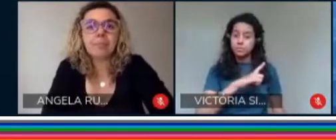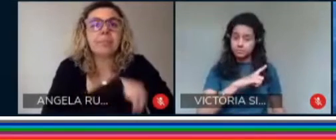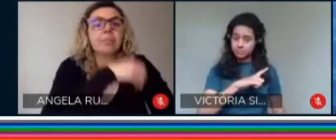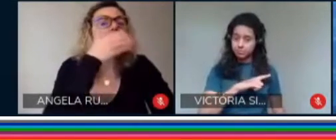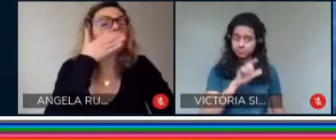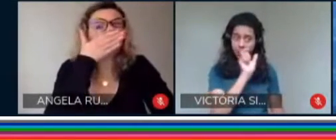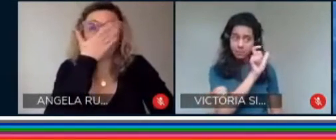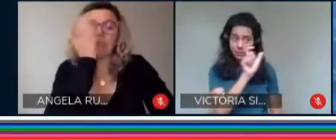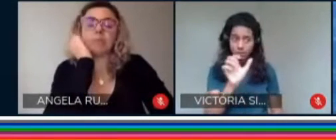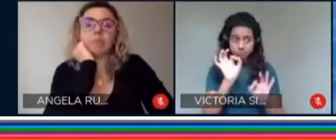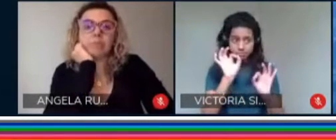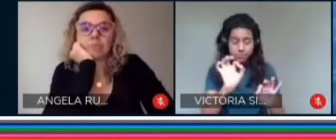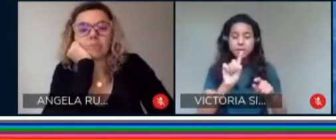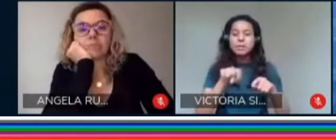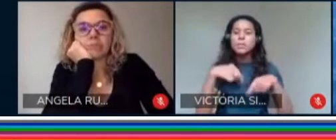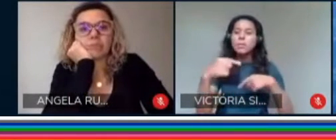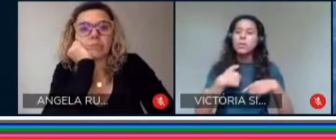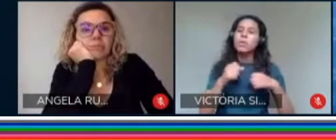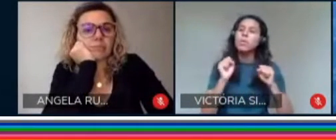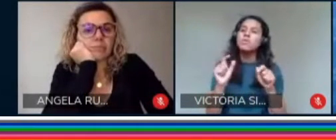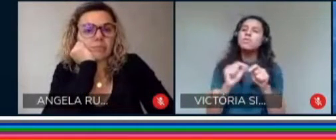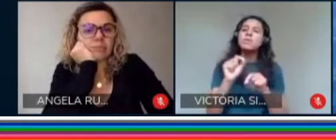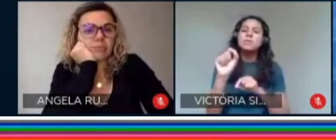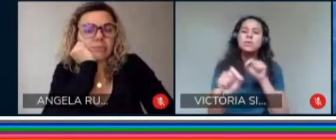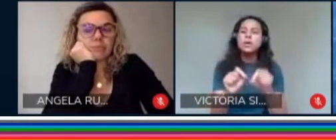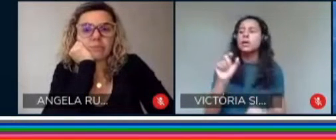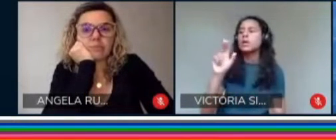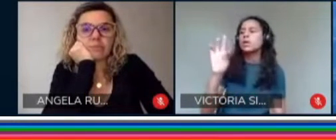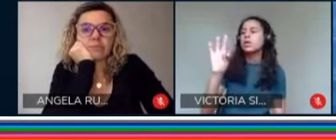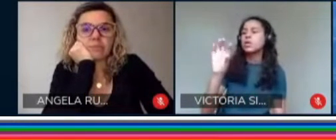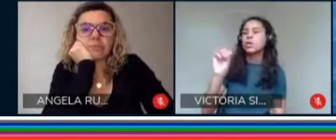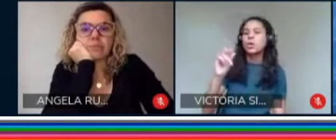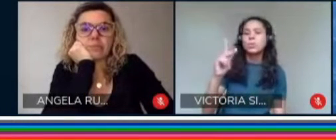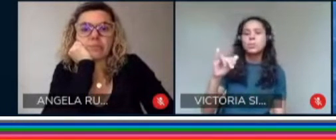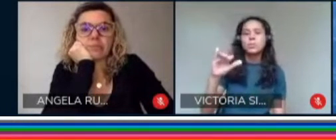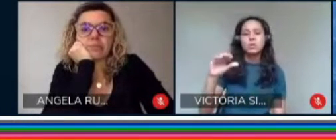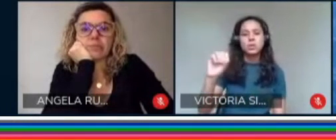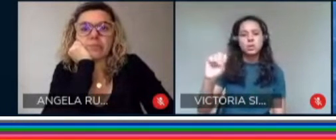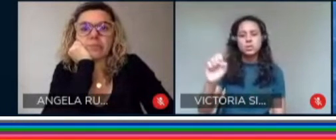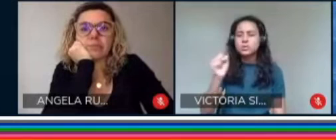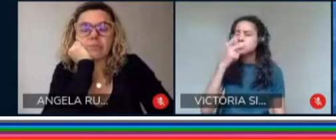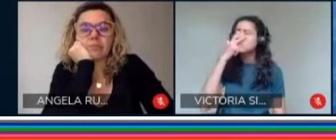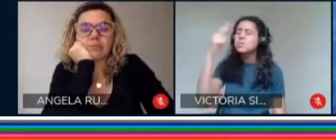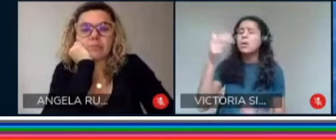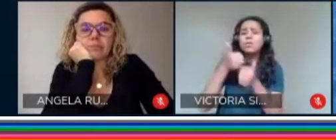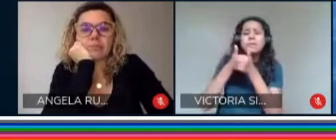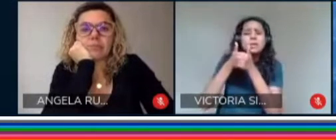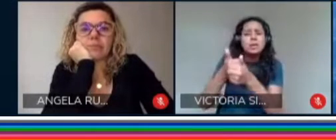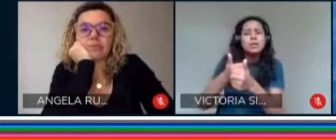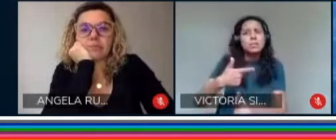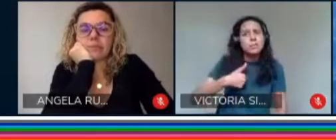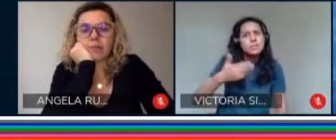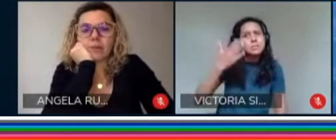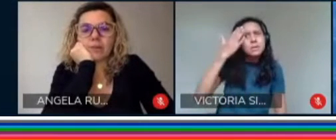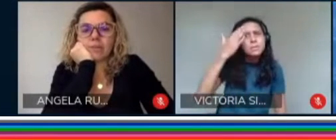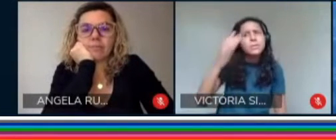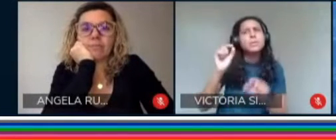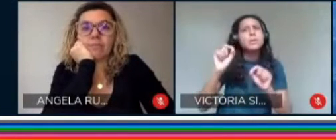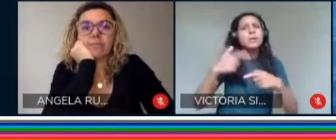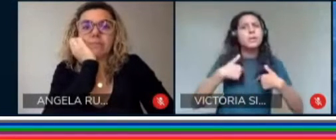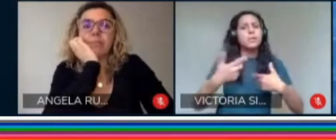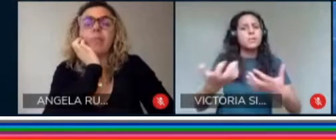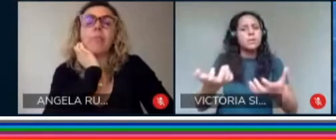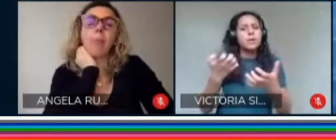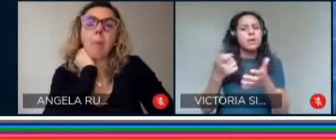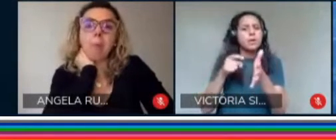tópicos e termos que vão me dar o guia para aquilo que eu preciso pesquisar, né? Como base